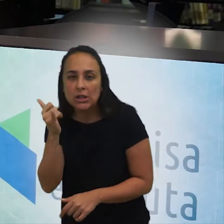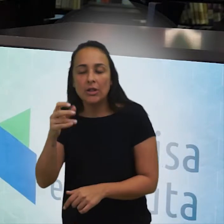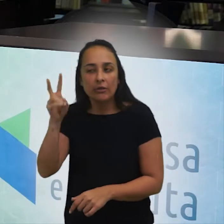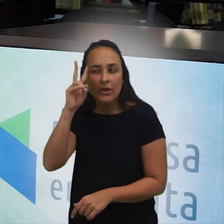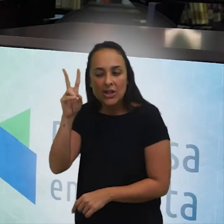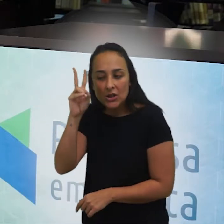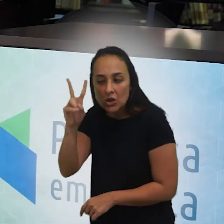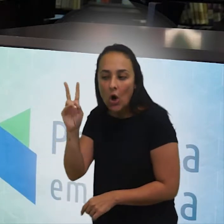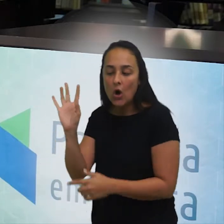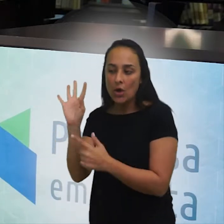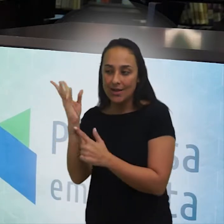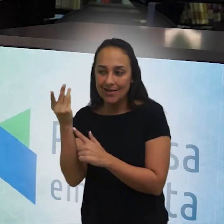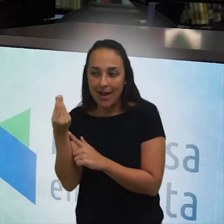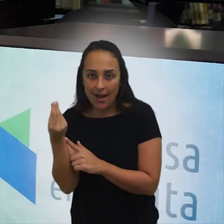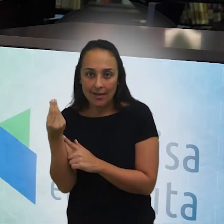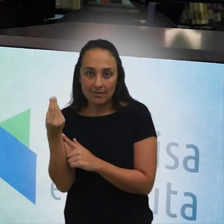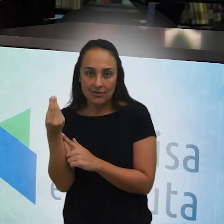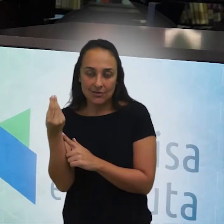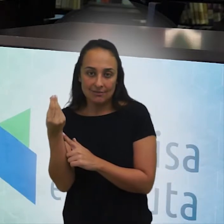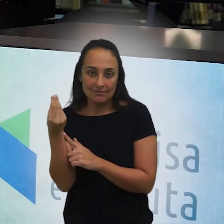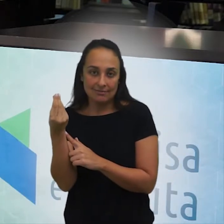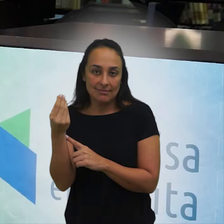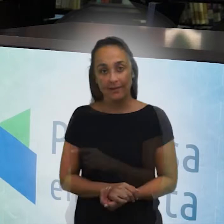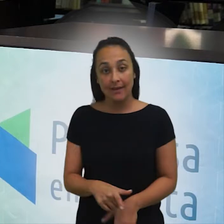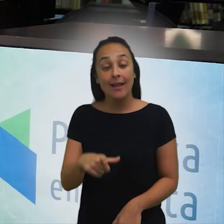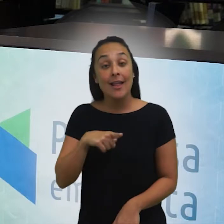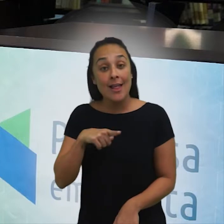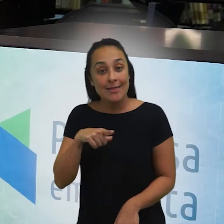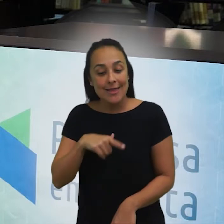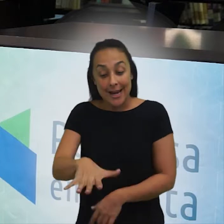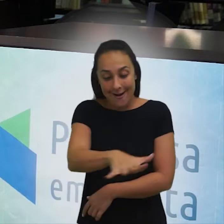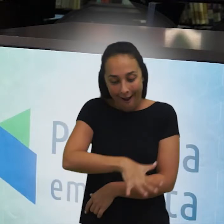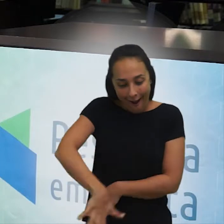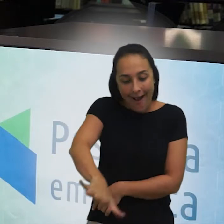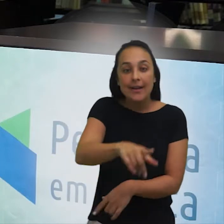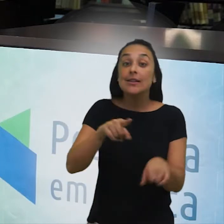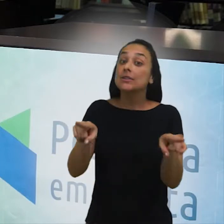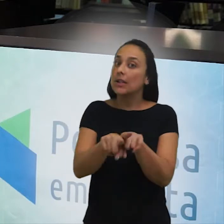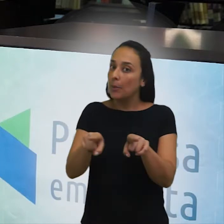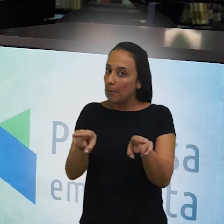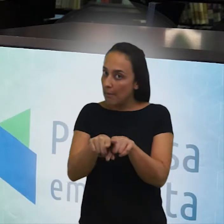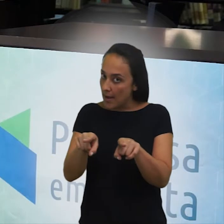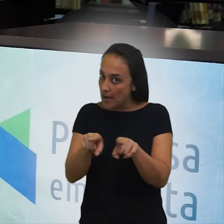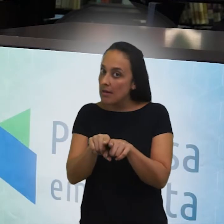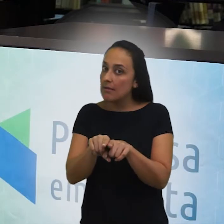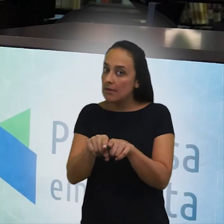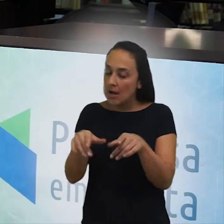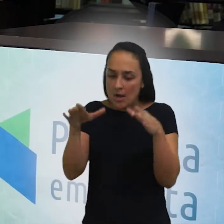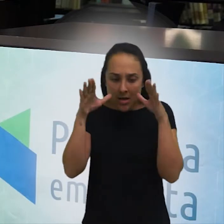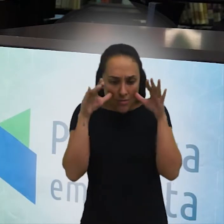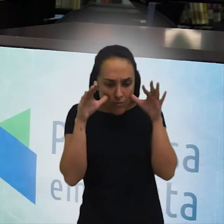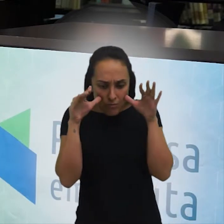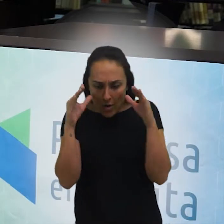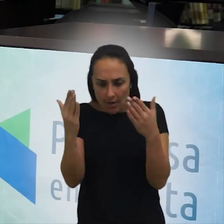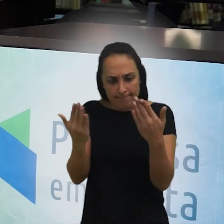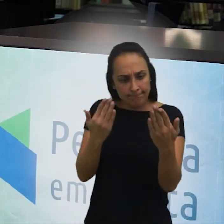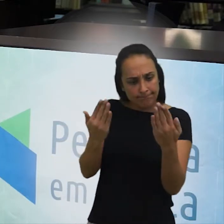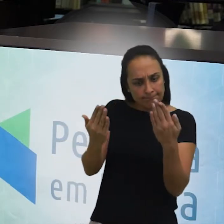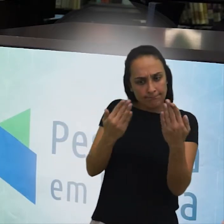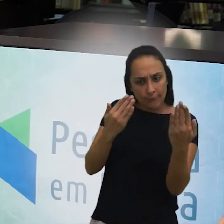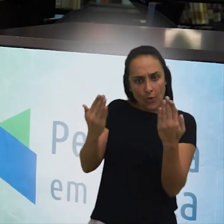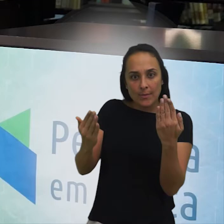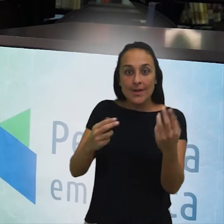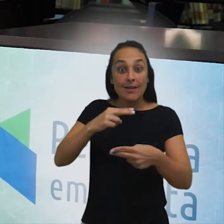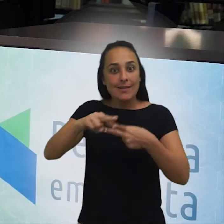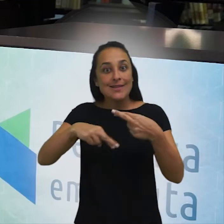arte, e uma outra área que analisa relações sistêmicas da arte, na qual eu estou inserida. Ou seja, a minha pesquisa vem há